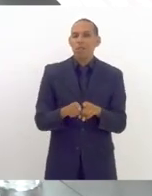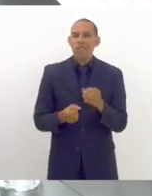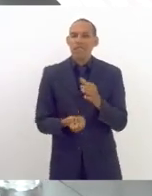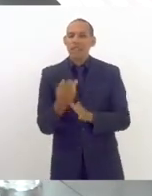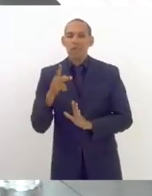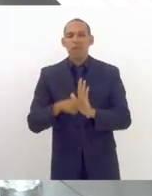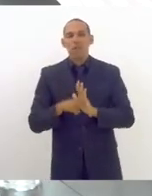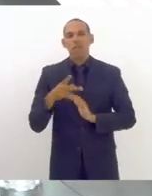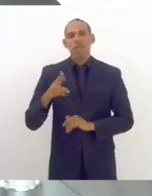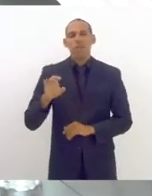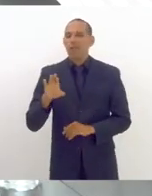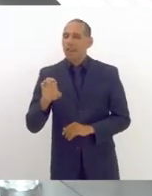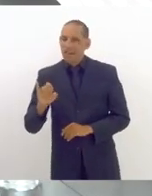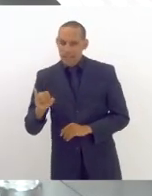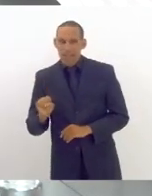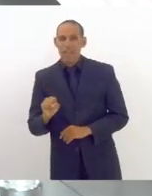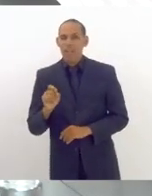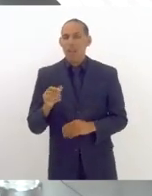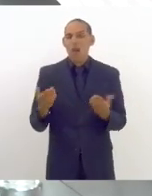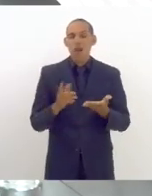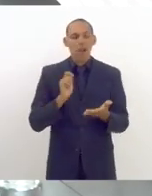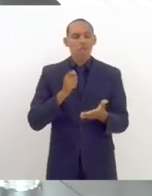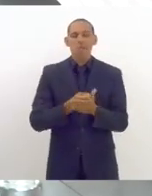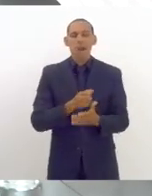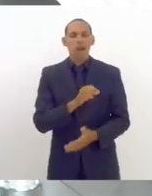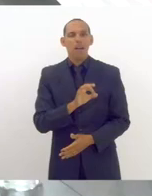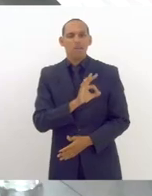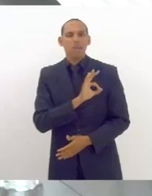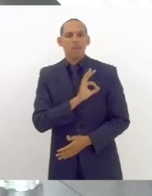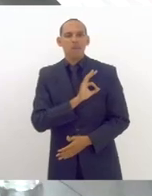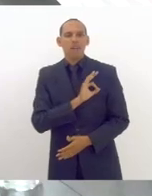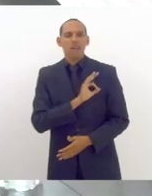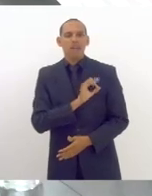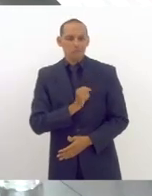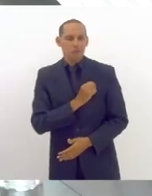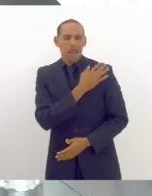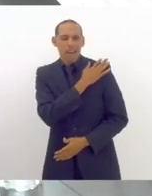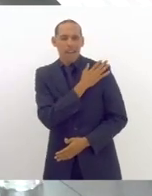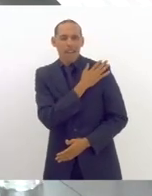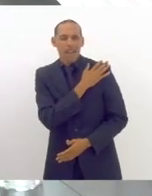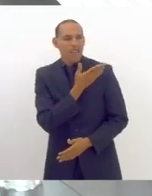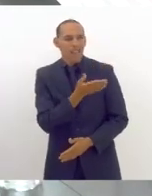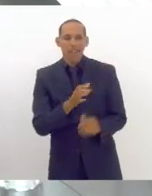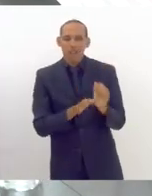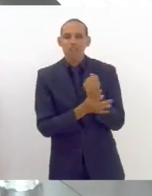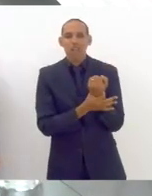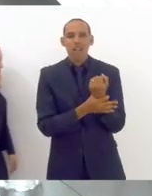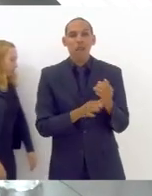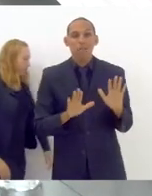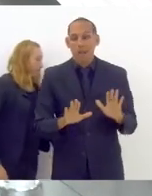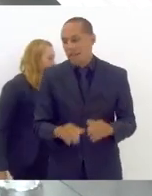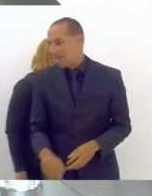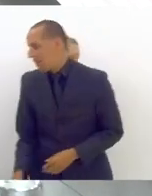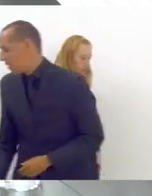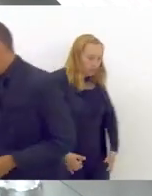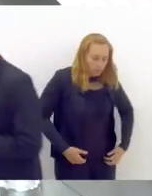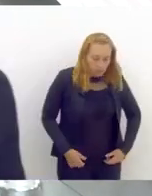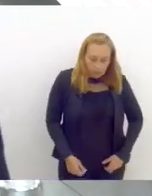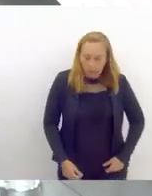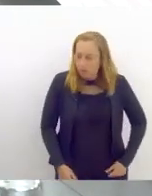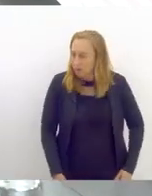como proes a gente hoje paga o policial militar para dar segurança a nossa população só que são dever do Estado do Rio de Janeiro